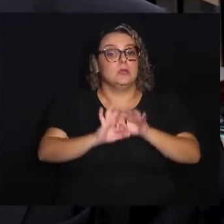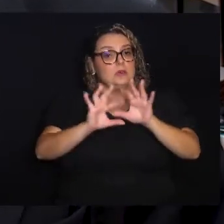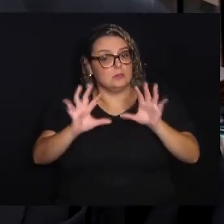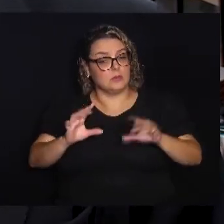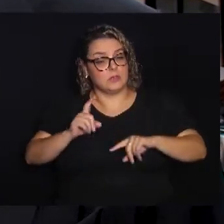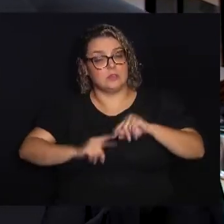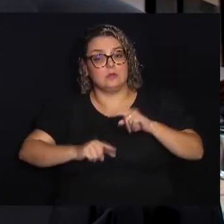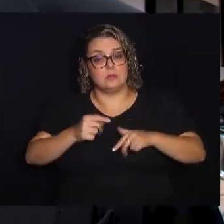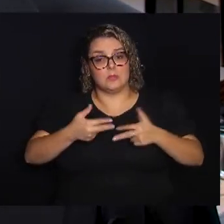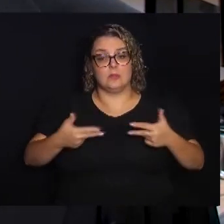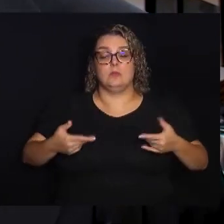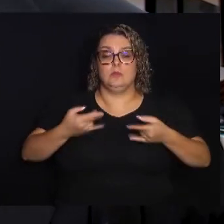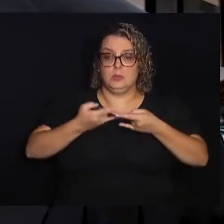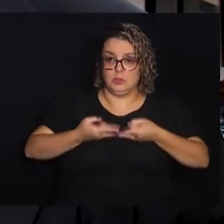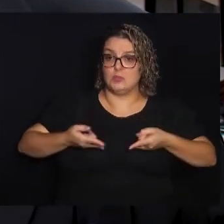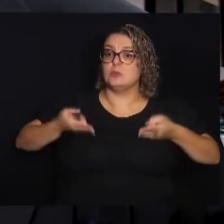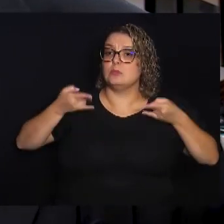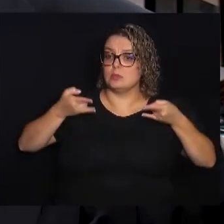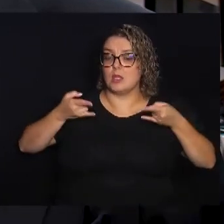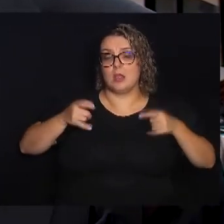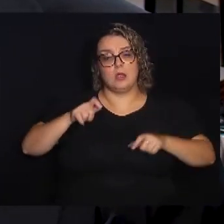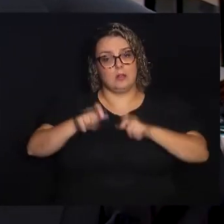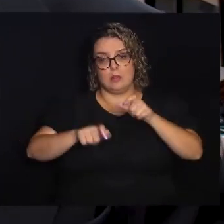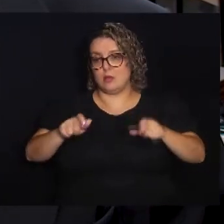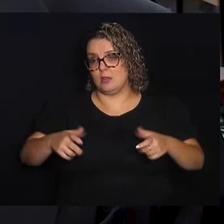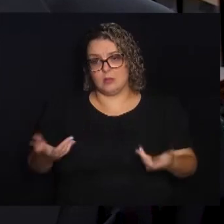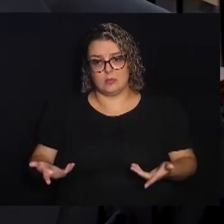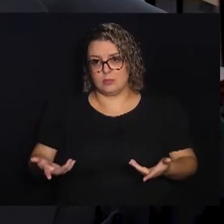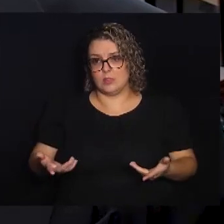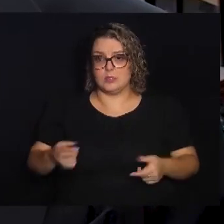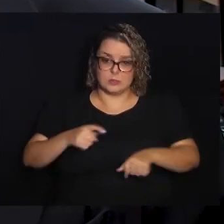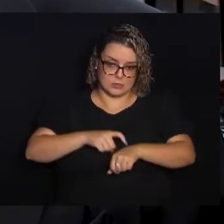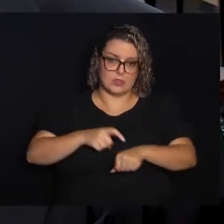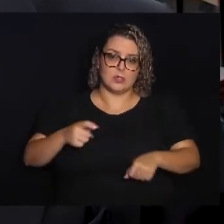a disponibilidade do absorvente às